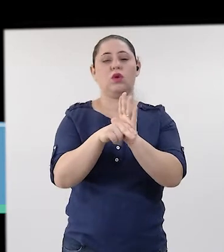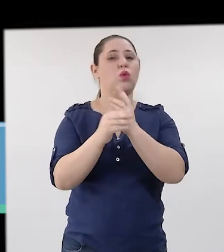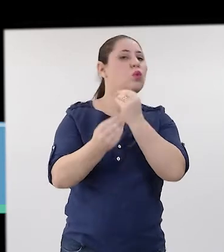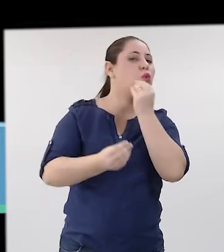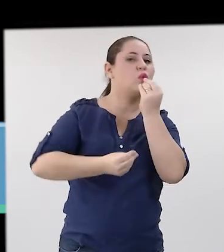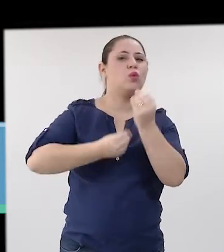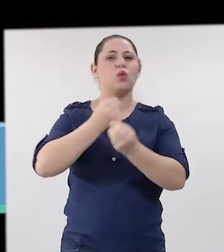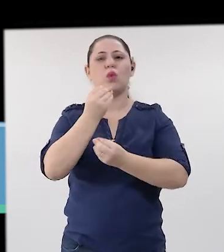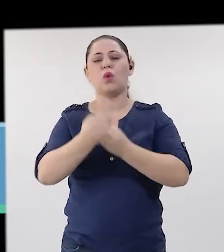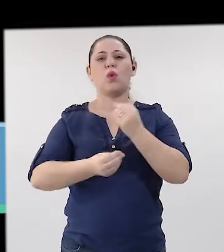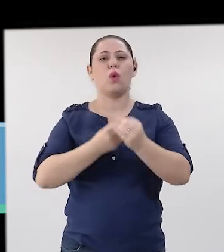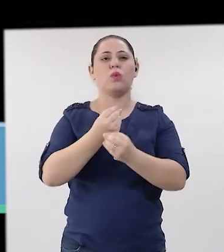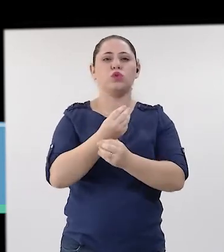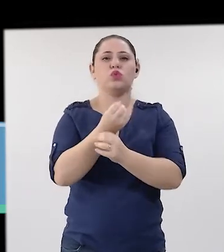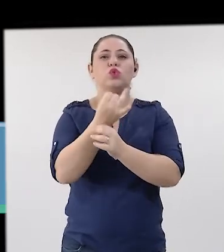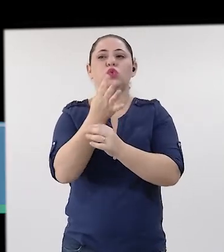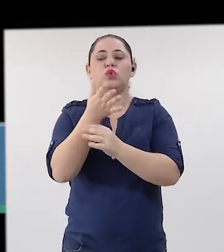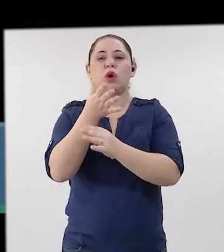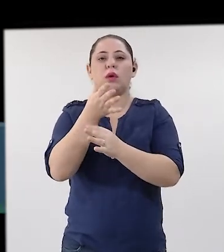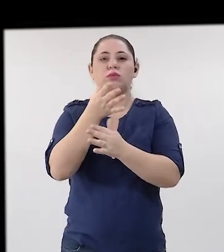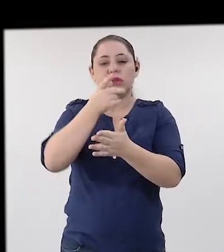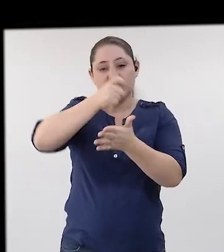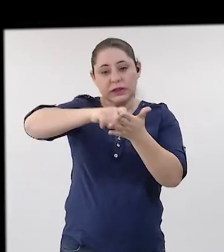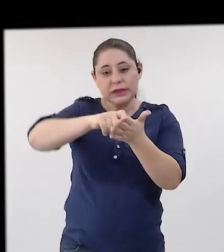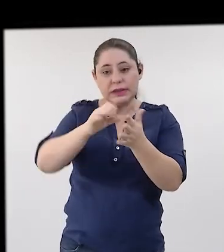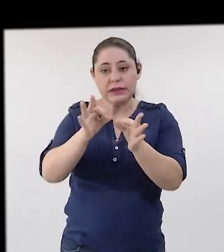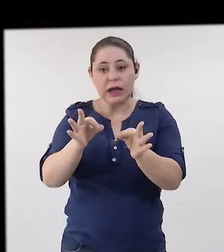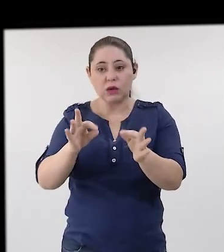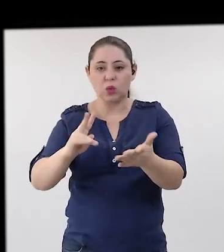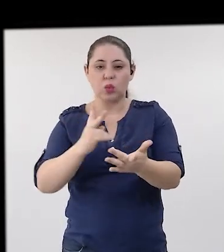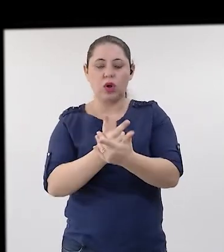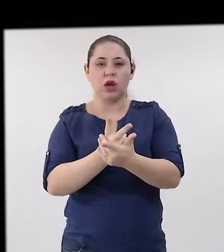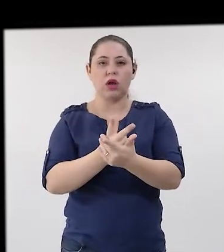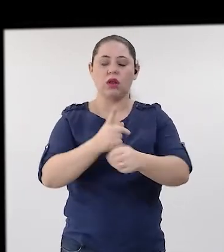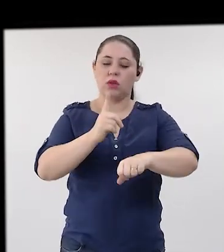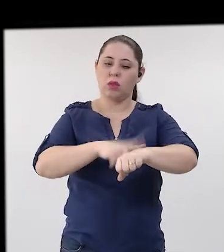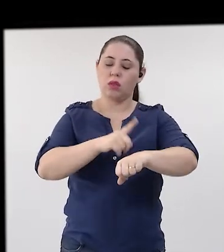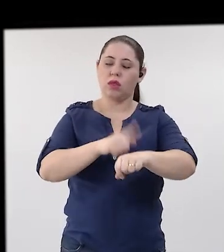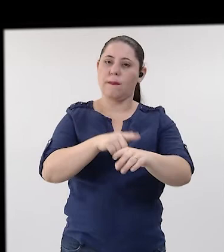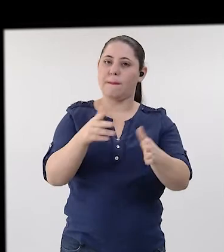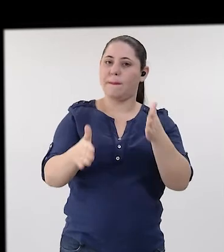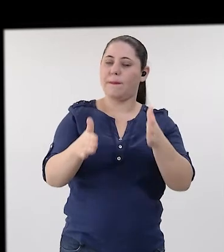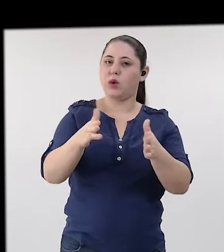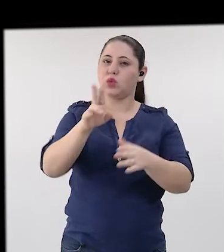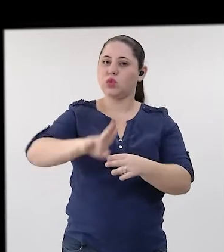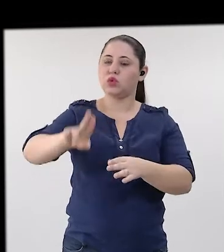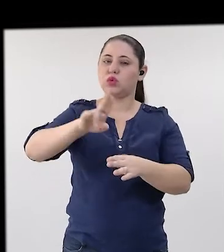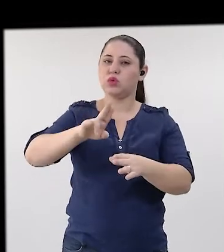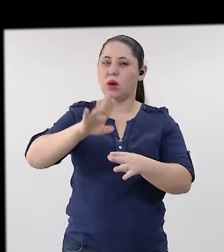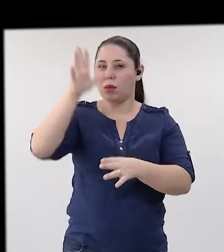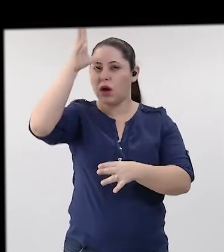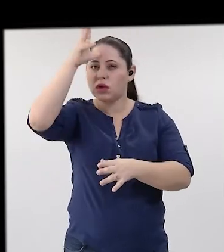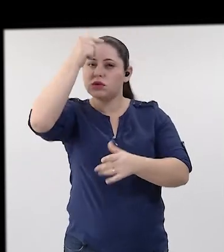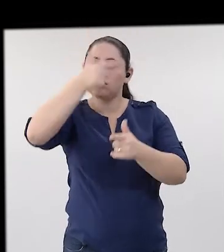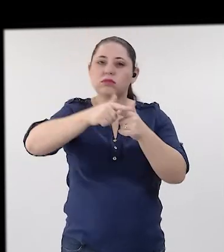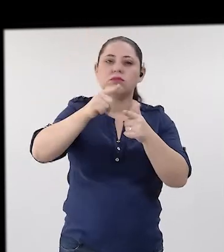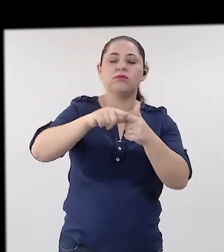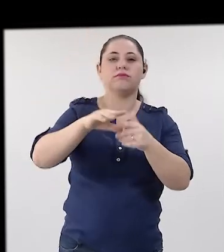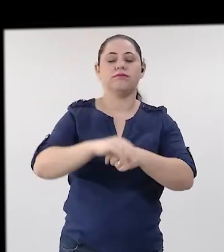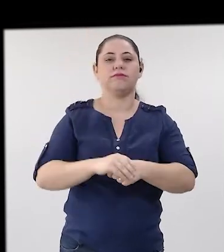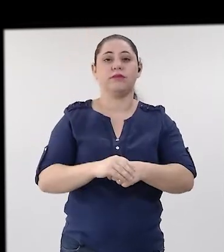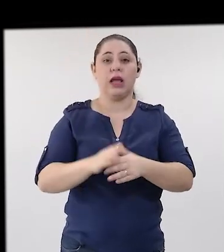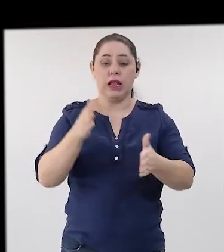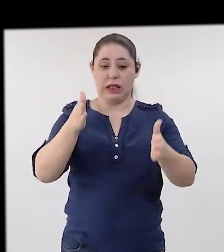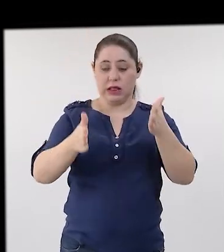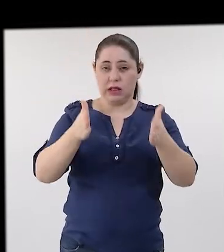Então, ele é baseado no número de acertos e erros e no tempo que o estudante gastou para estar resolvendo aquele desafio. Com base